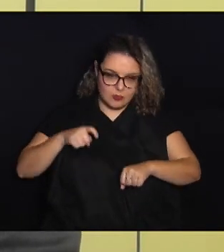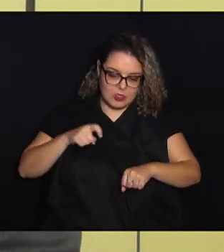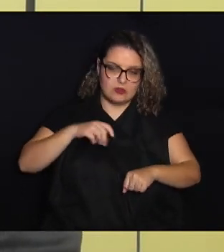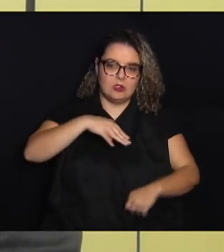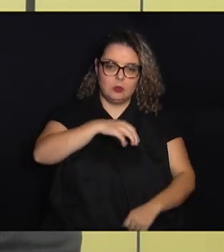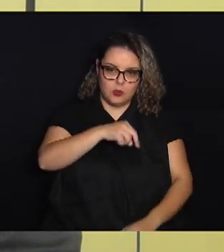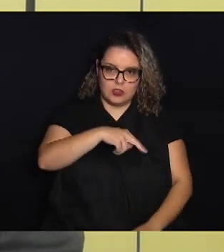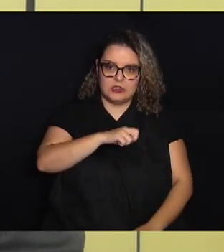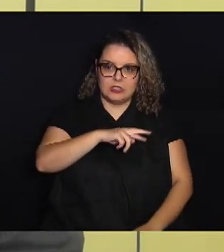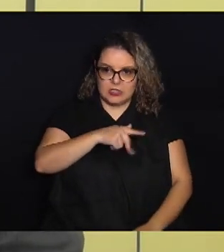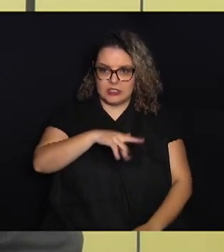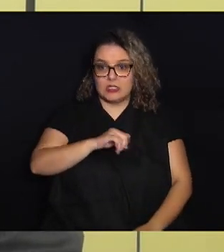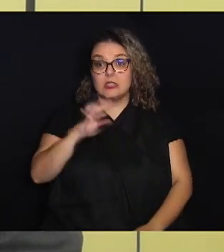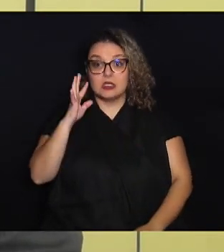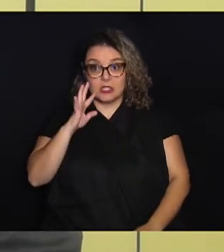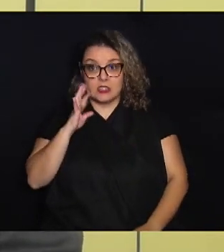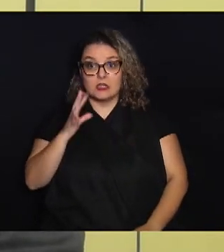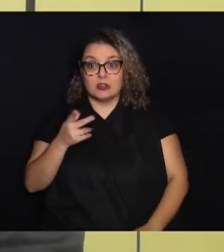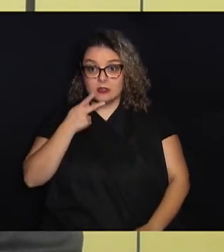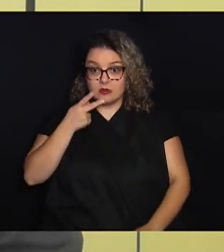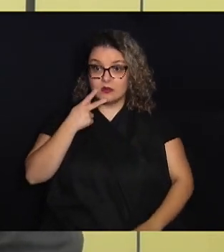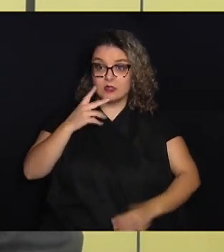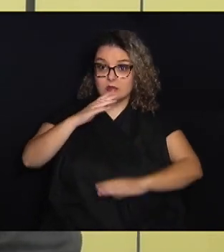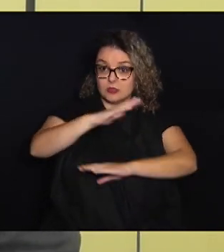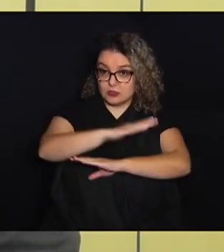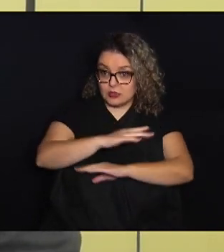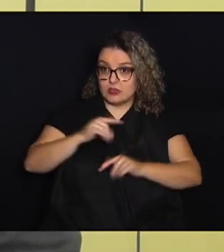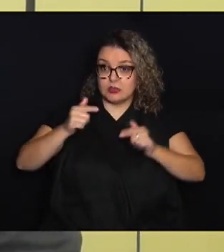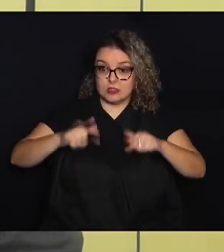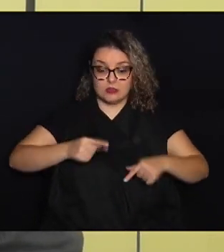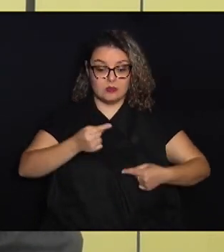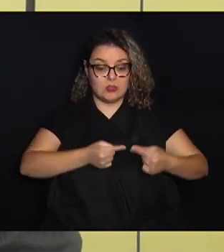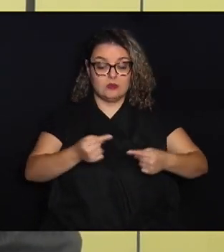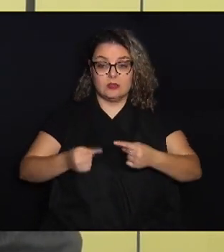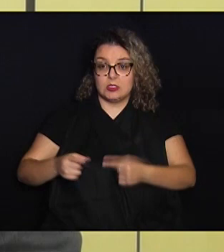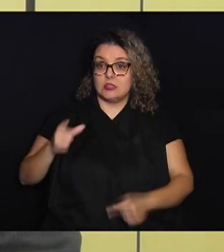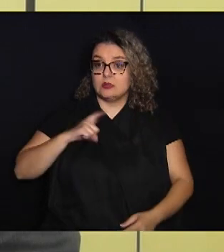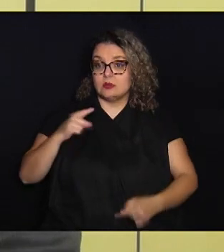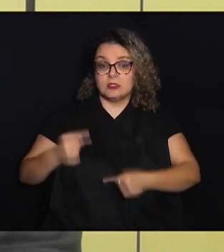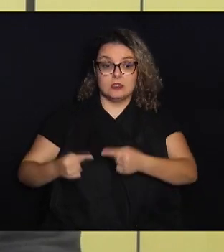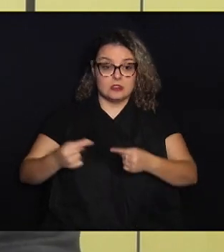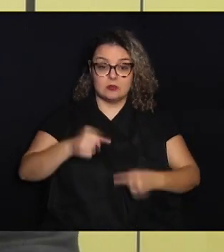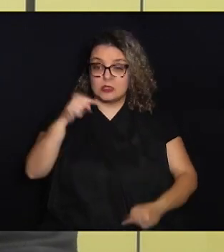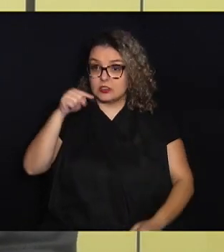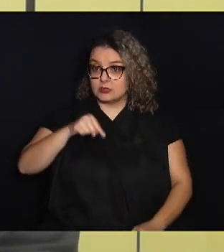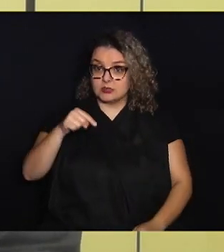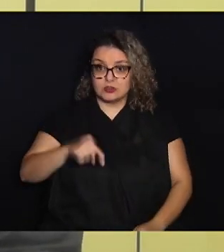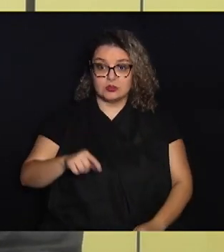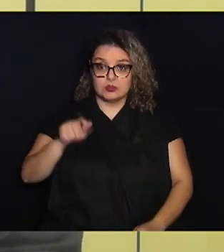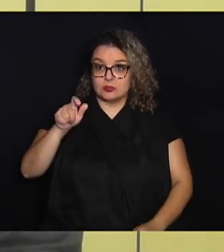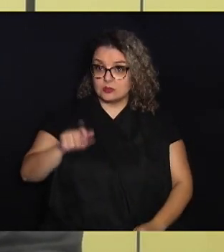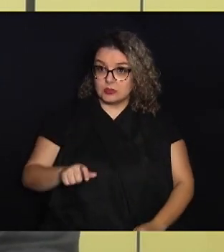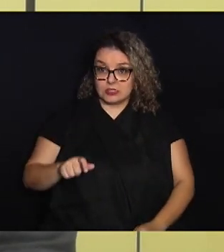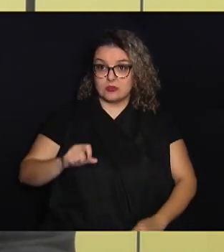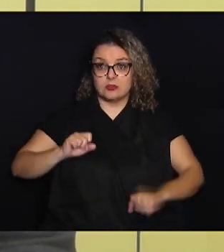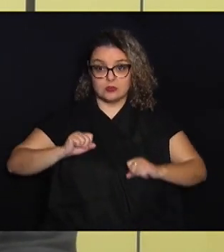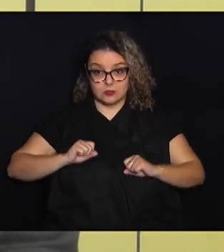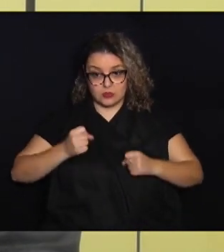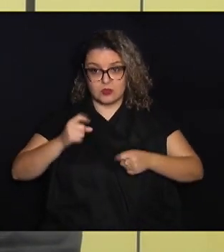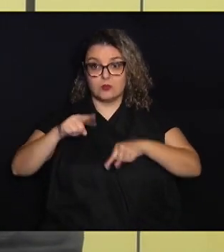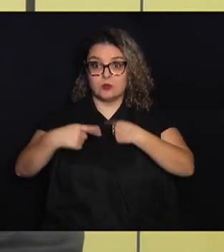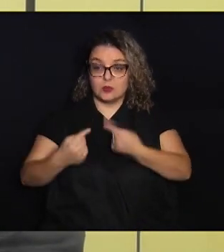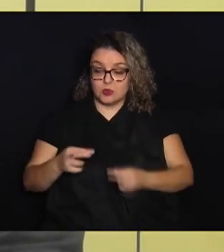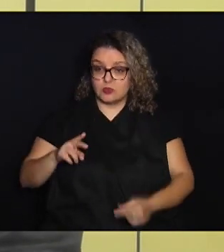é por isso que é tão legal a gente falar da Câmara como esse espaço de debate. Então, a gente tem debates ali de uma pessoa que estava defendendo outro